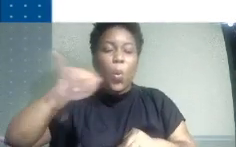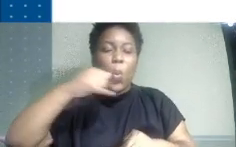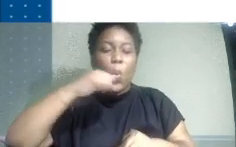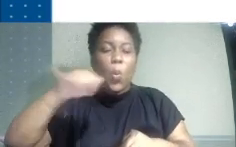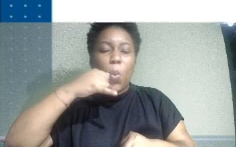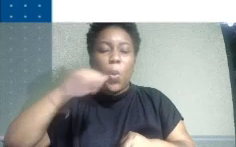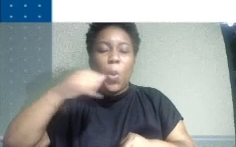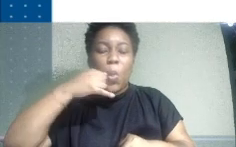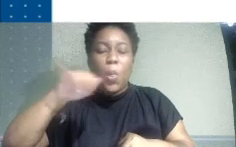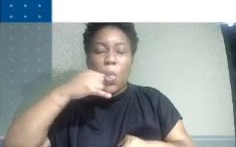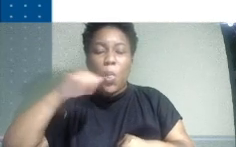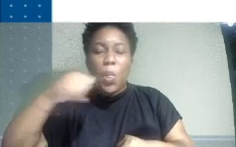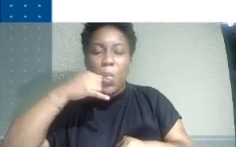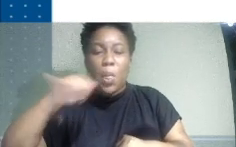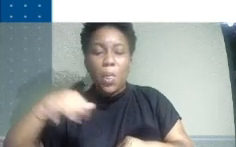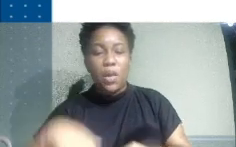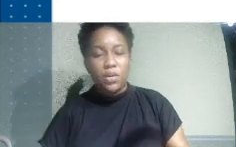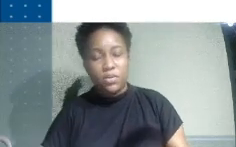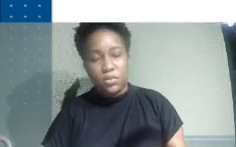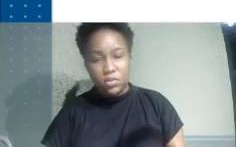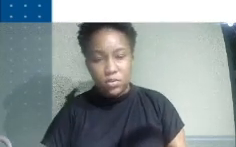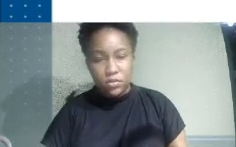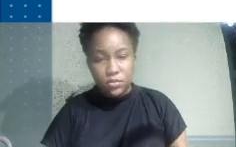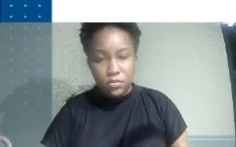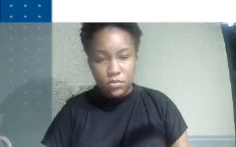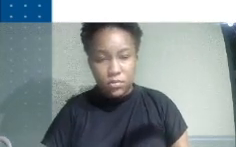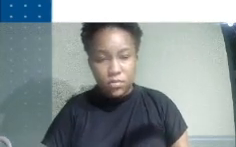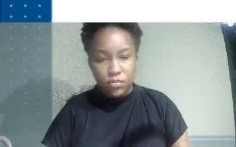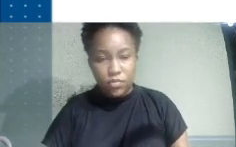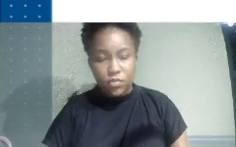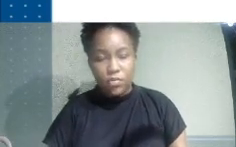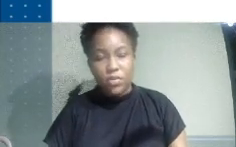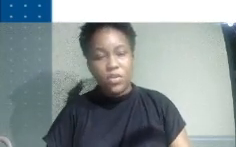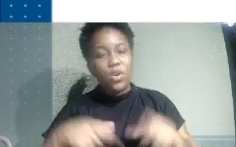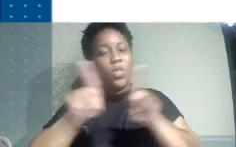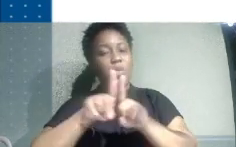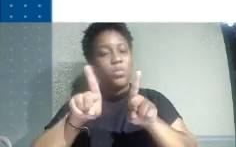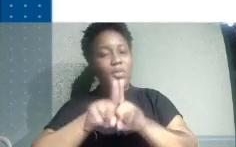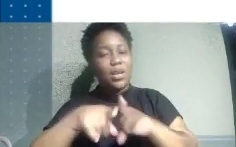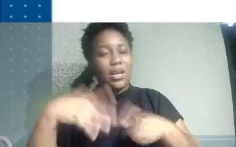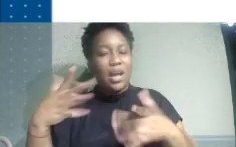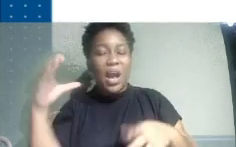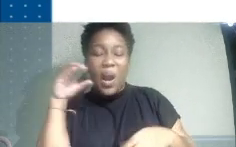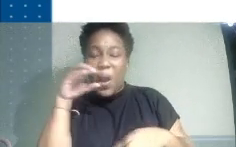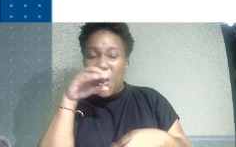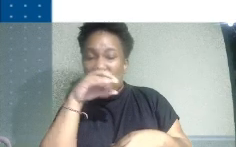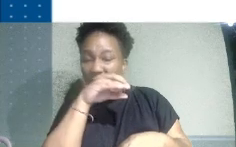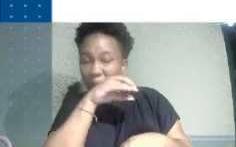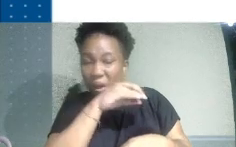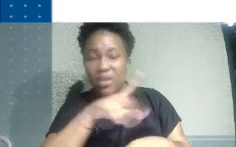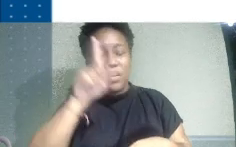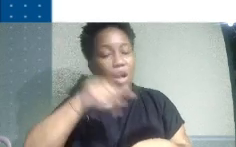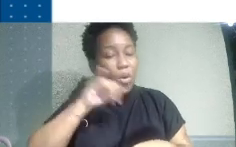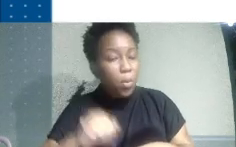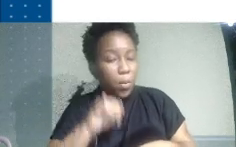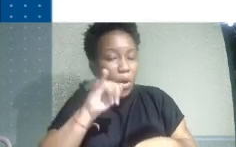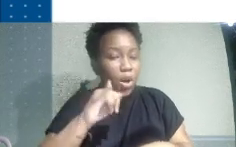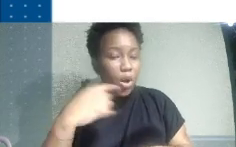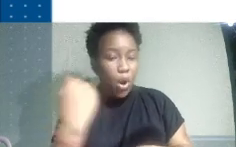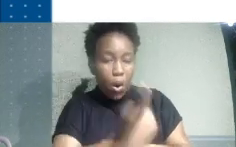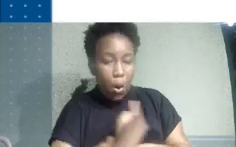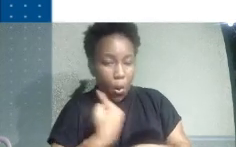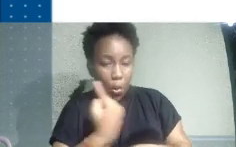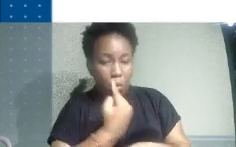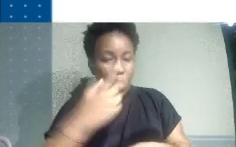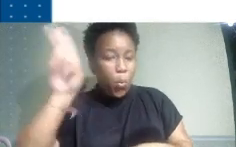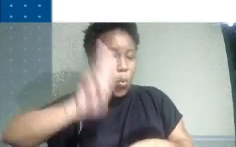Contra porrada aí, contra batida, né? Corrosão e também superaquecimento. Então é muito importante a gente utilizar